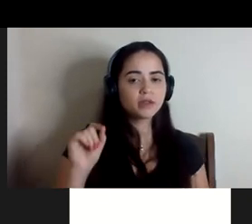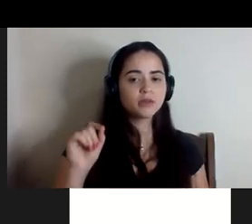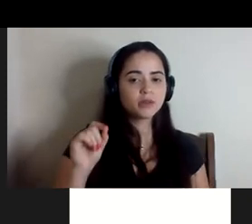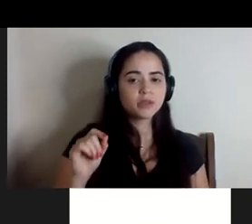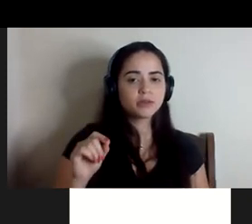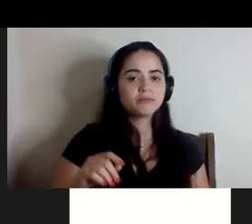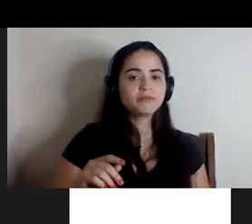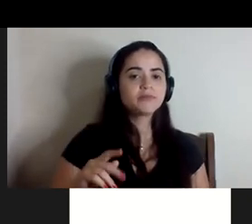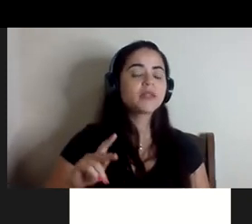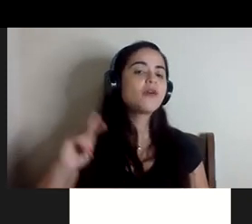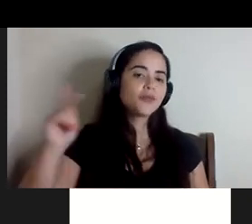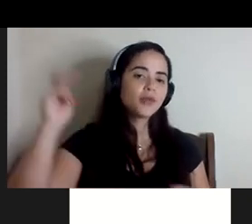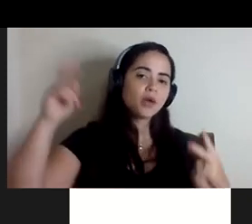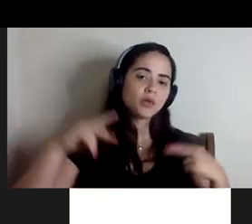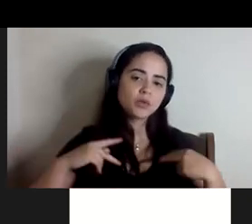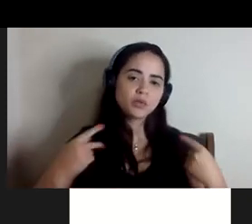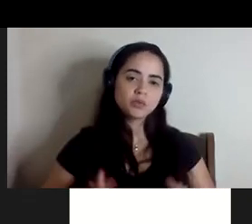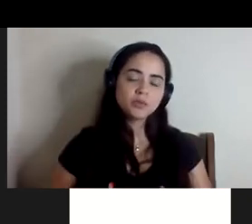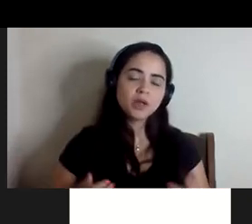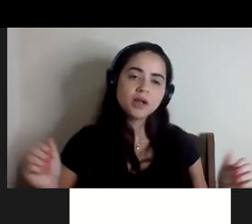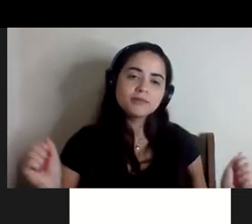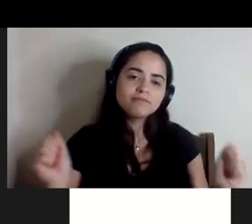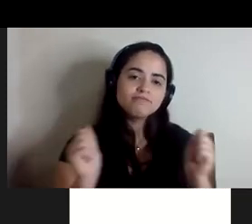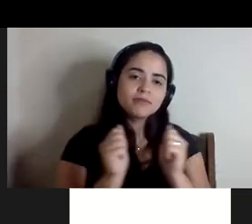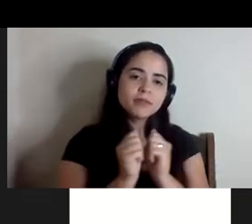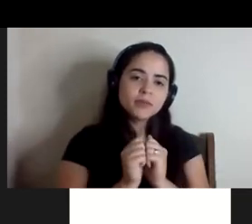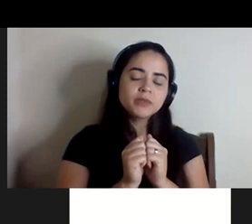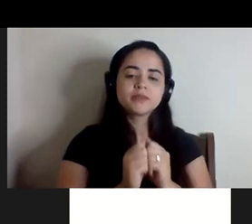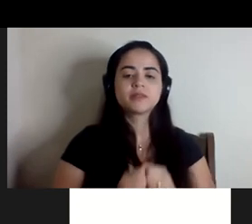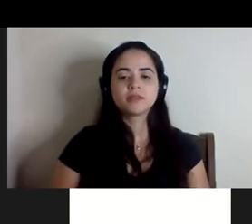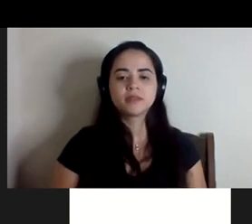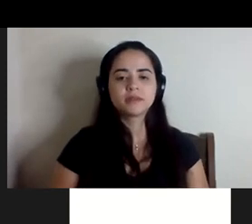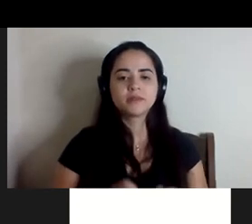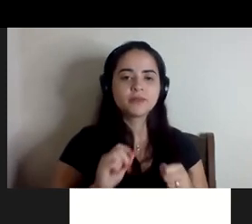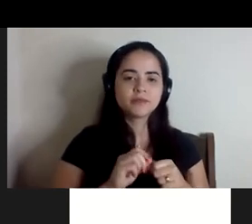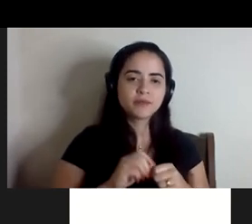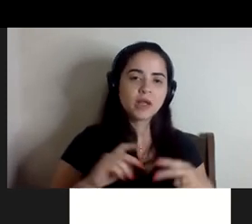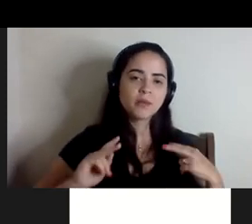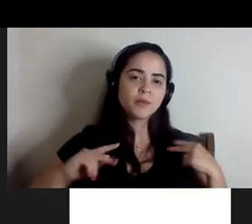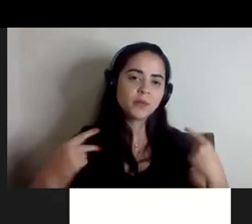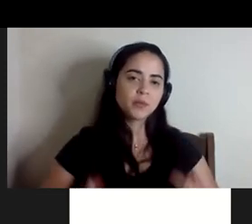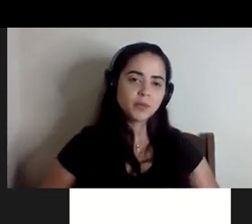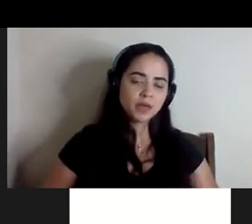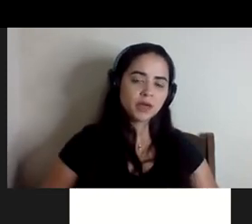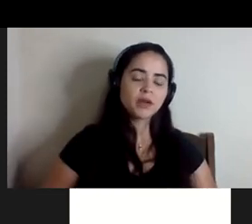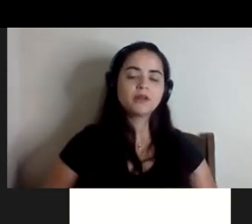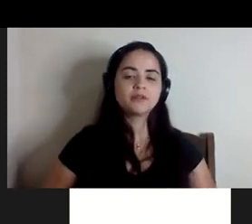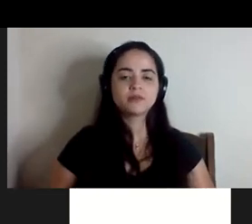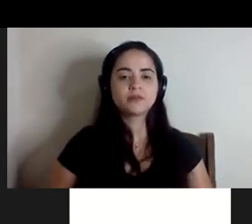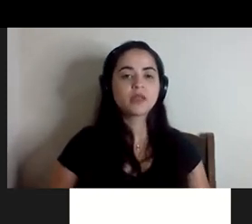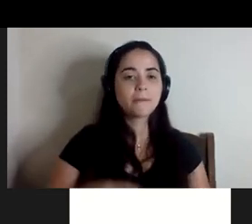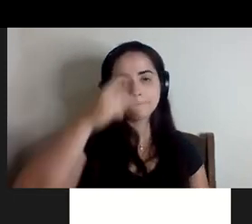valores humanos, né, que nos aproximam e que nos constituem como humanos, como